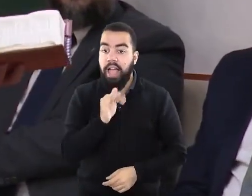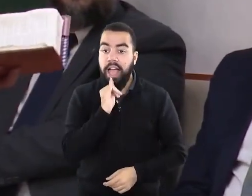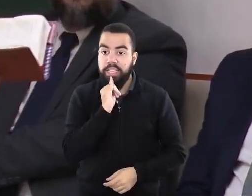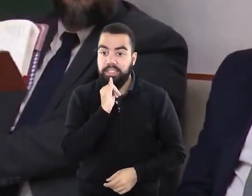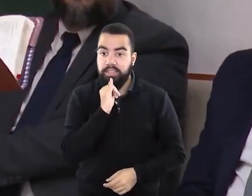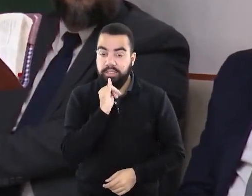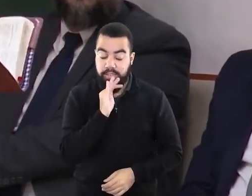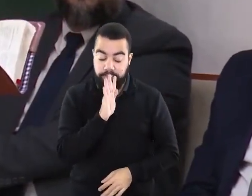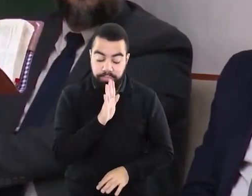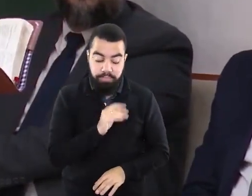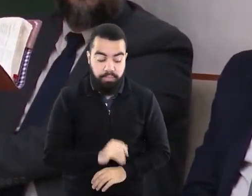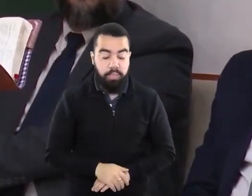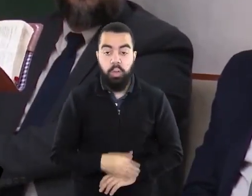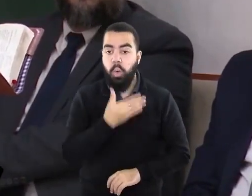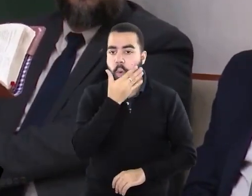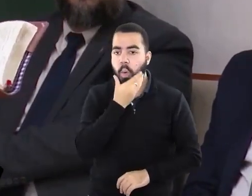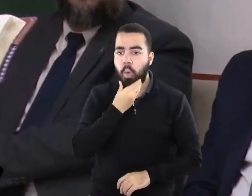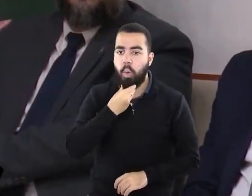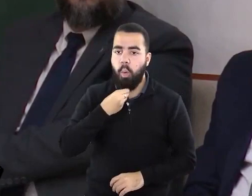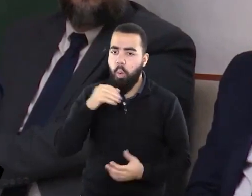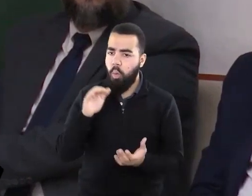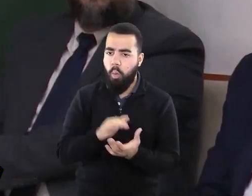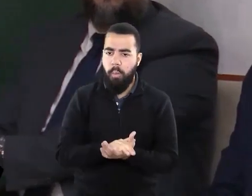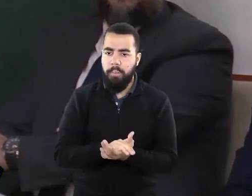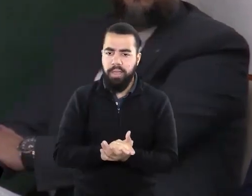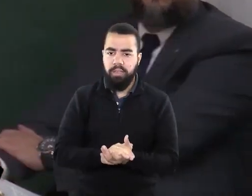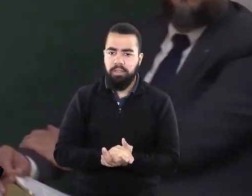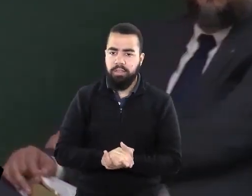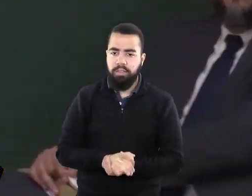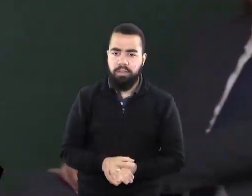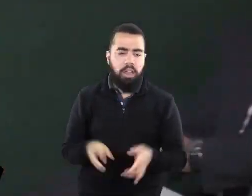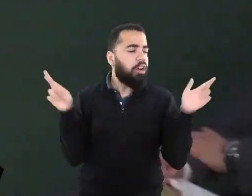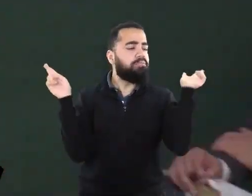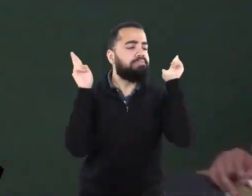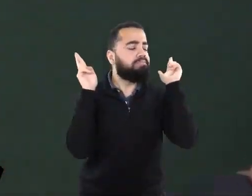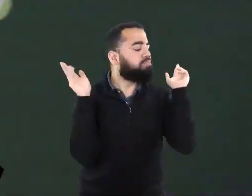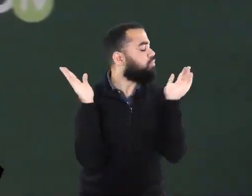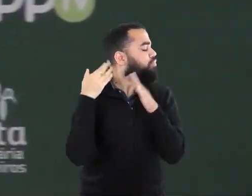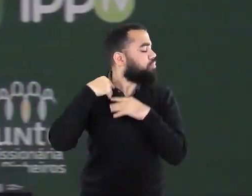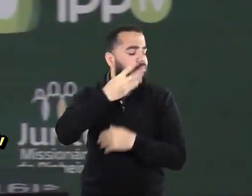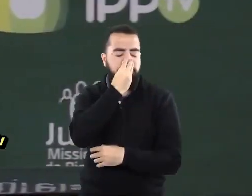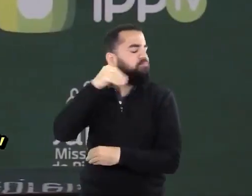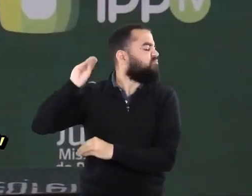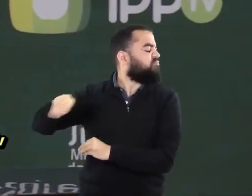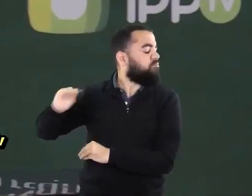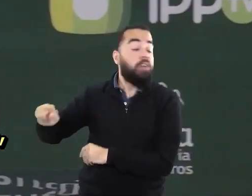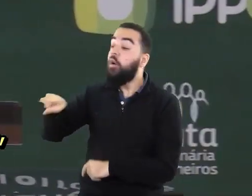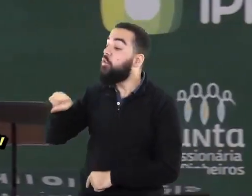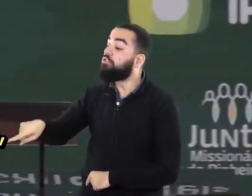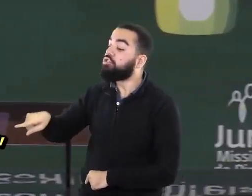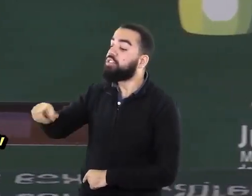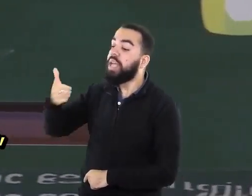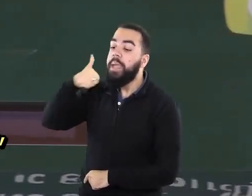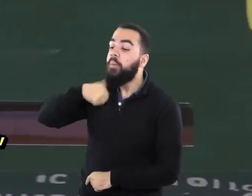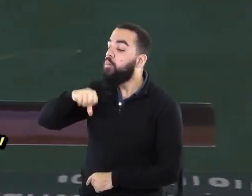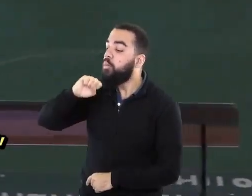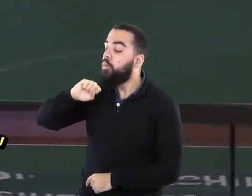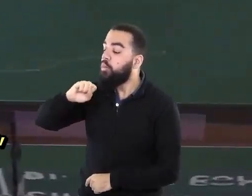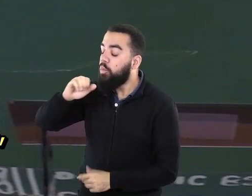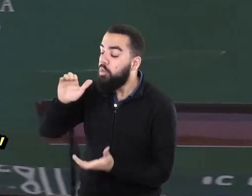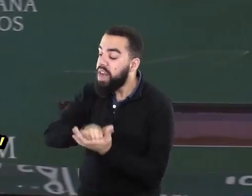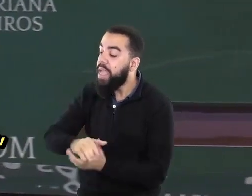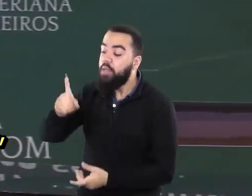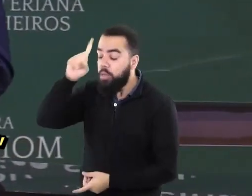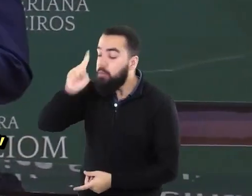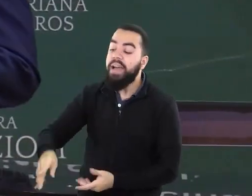um tolo. Não, eu sou cabeça, eu que mando, eu que faço, eu que aconteço, minha mulher não tem que dar pitaco em nada, minha mulher não tem